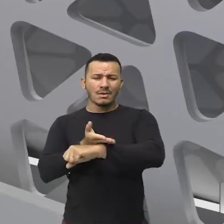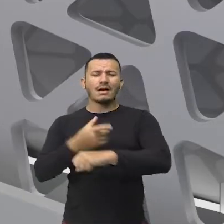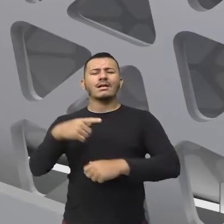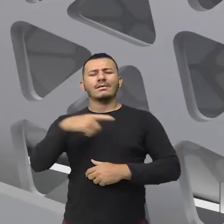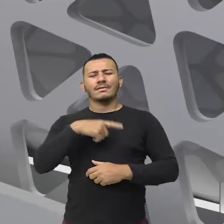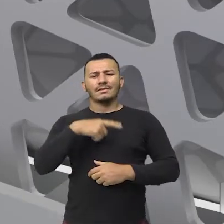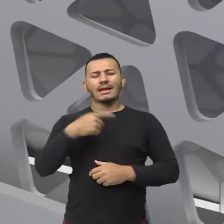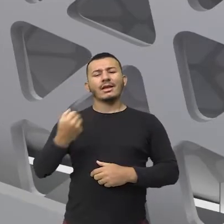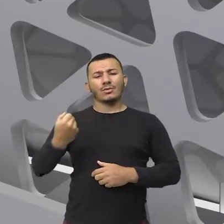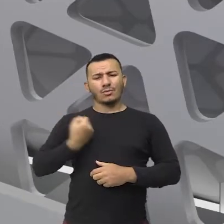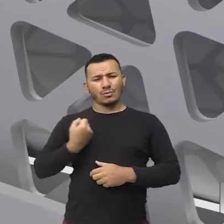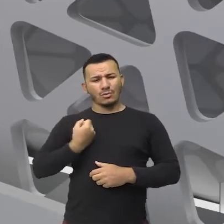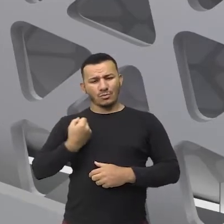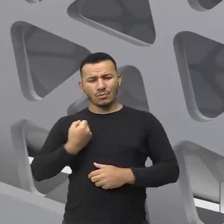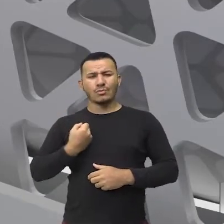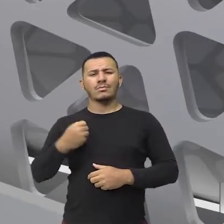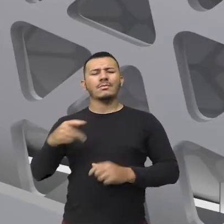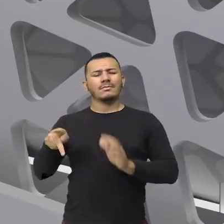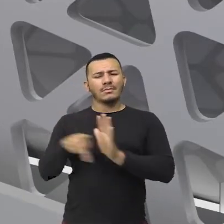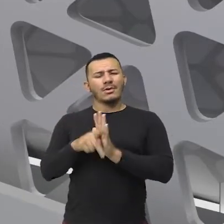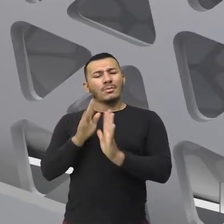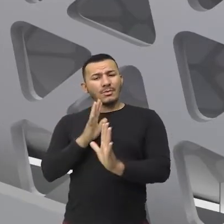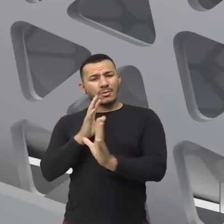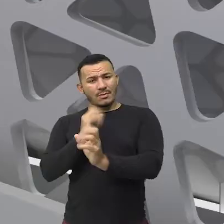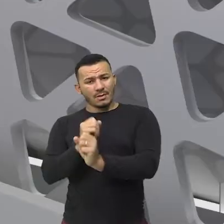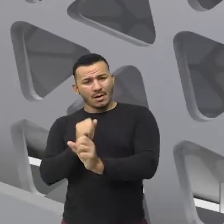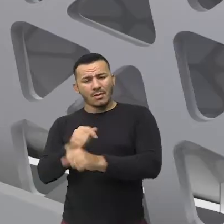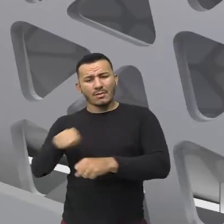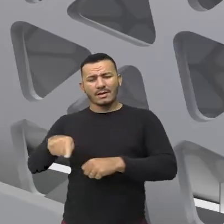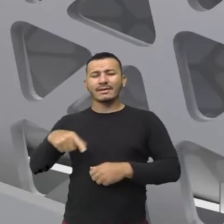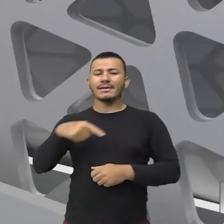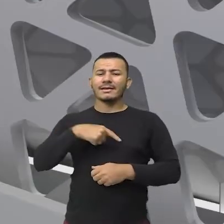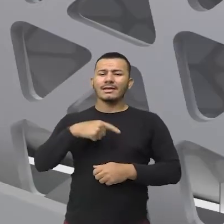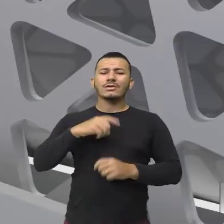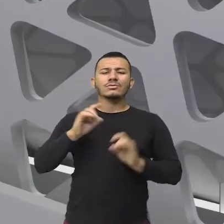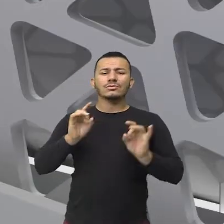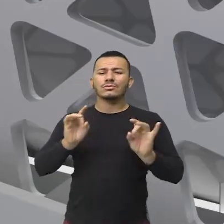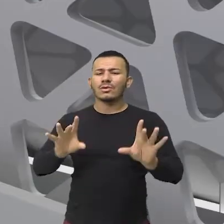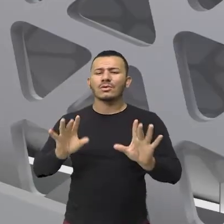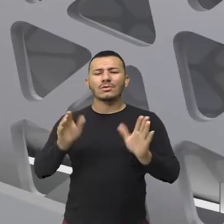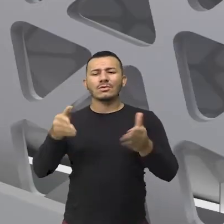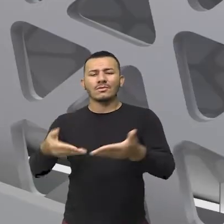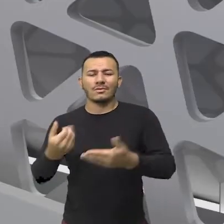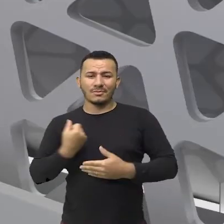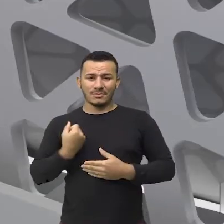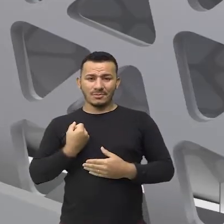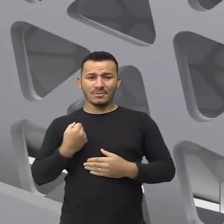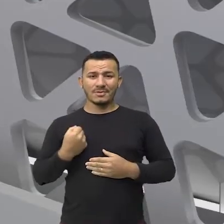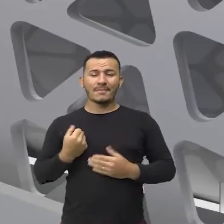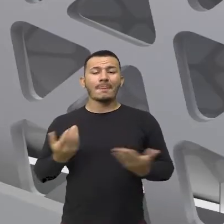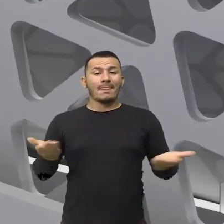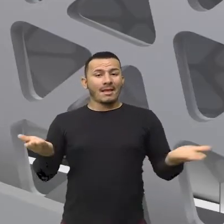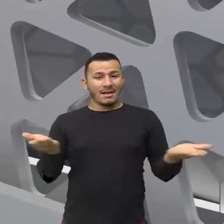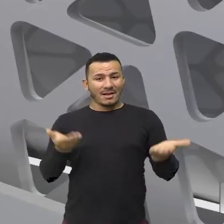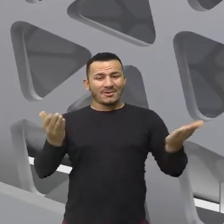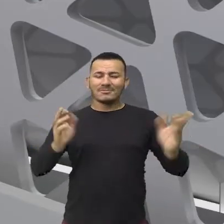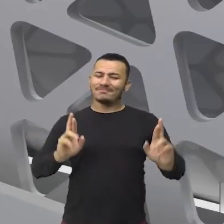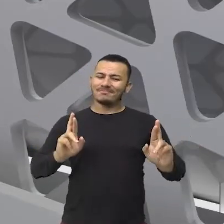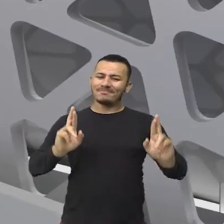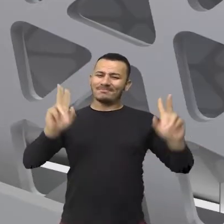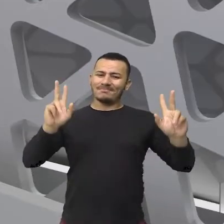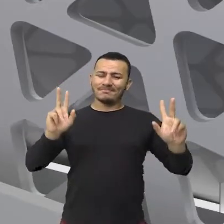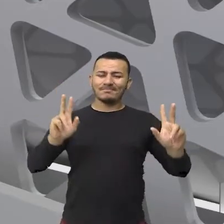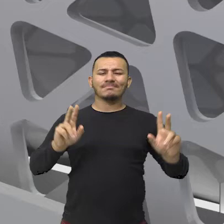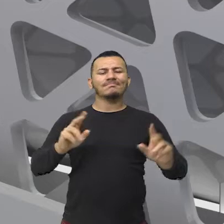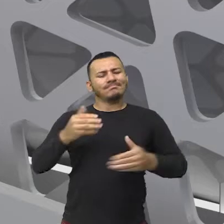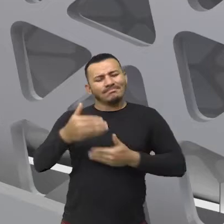expressões numéricas, né, que são aquelas expressões que têm apenas números. Mas é importante,